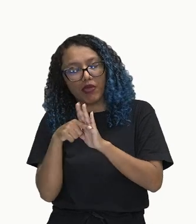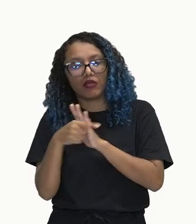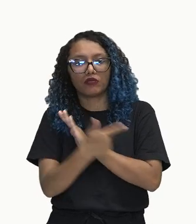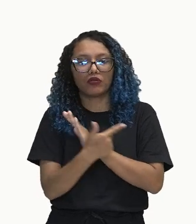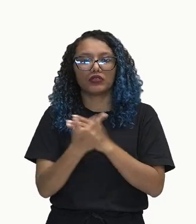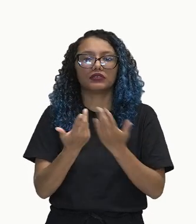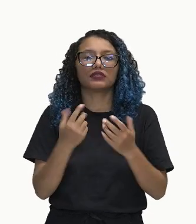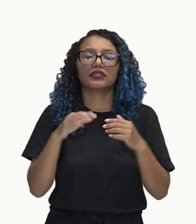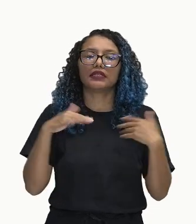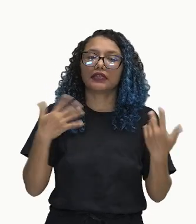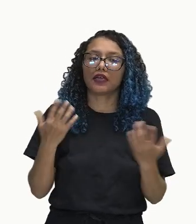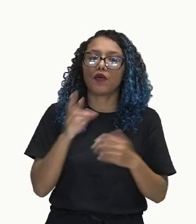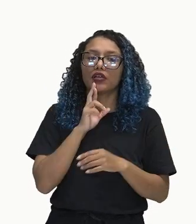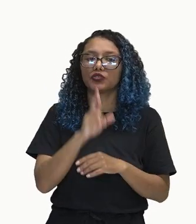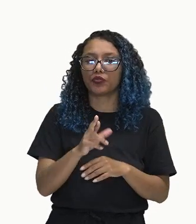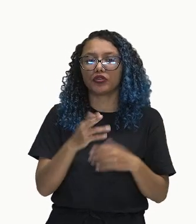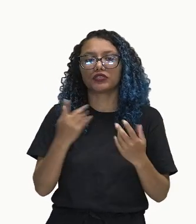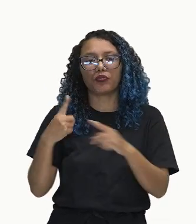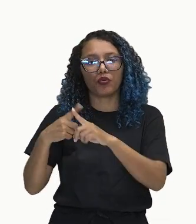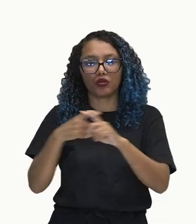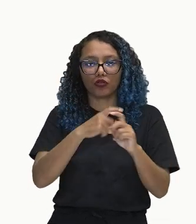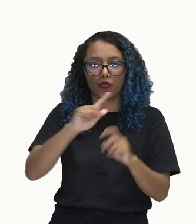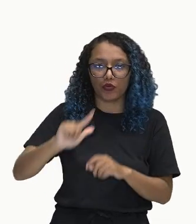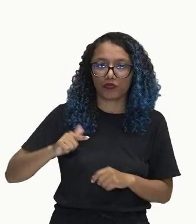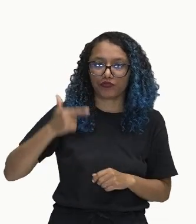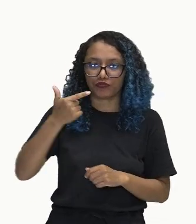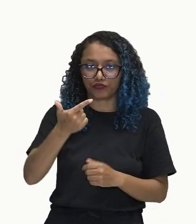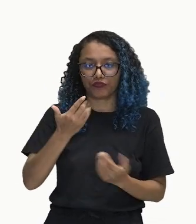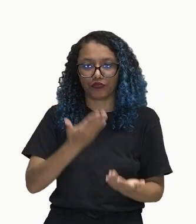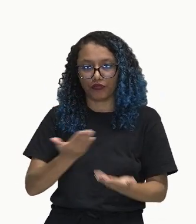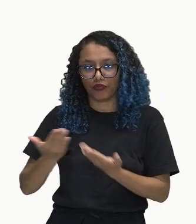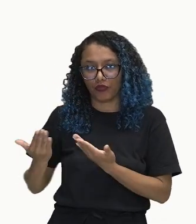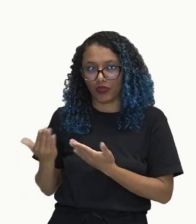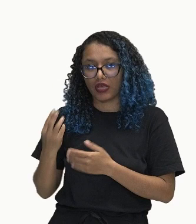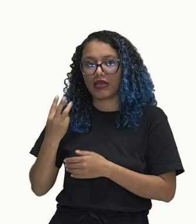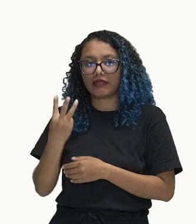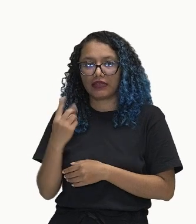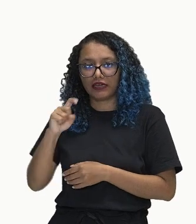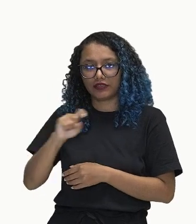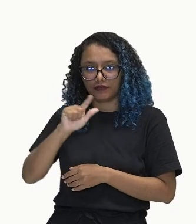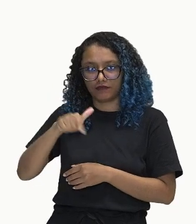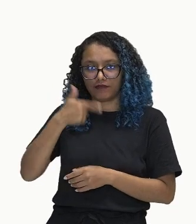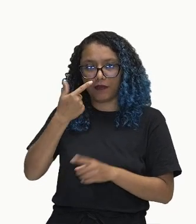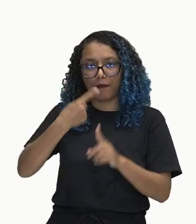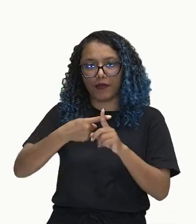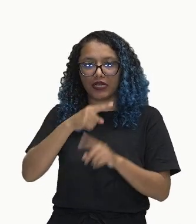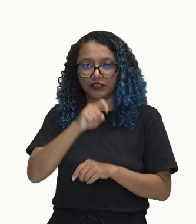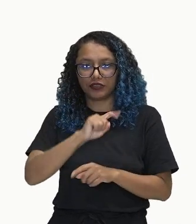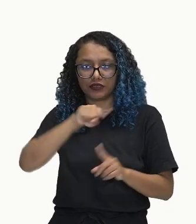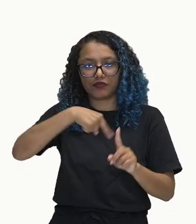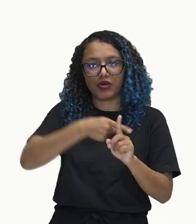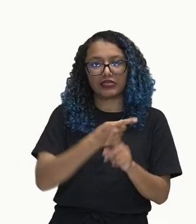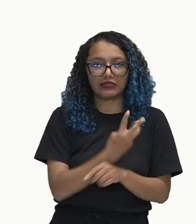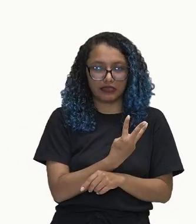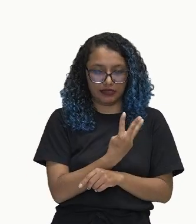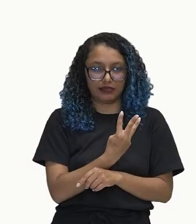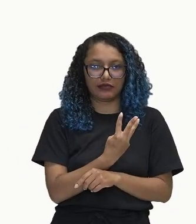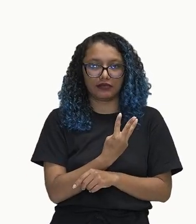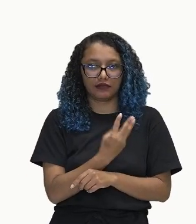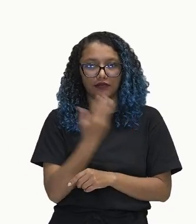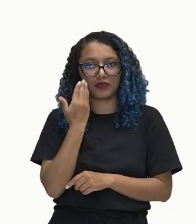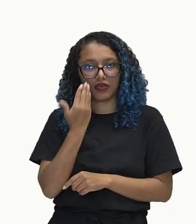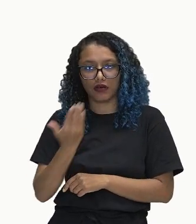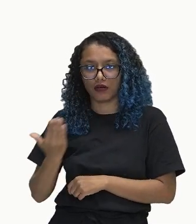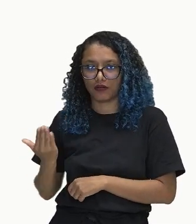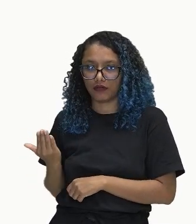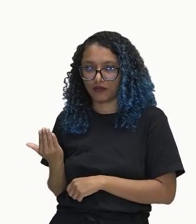ao quadrado mais x mais 3, tá? Que são esses valores que eu estou